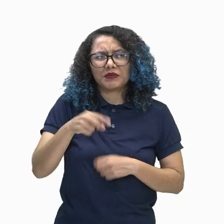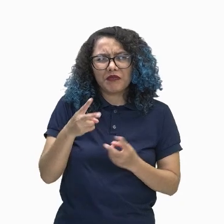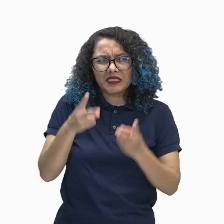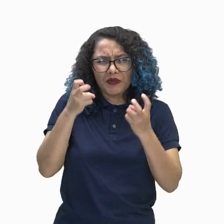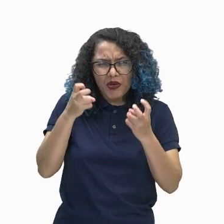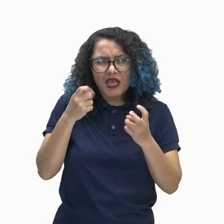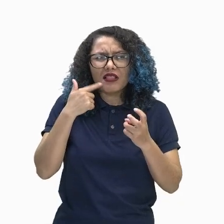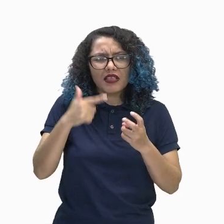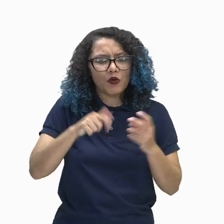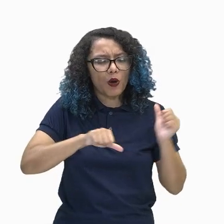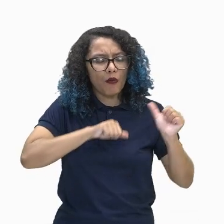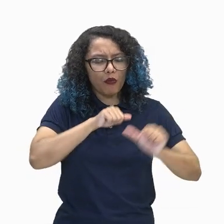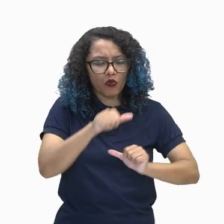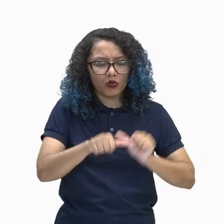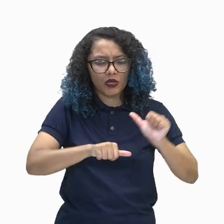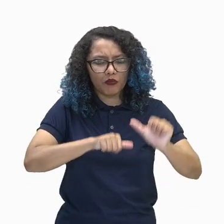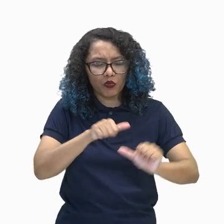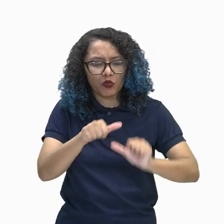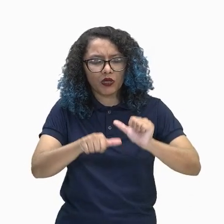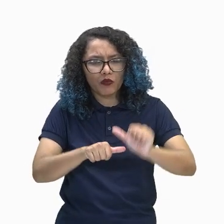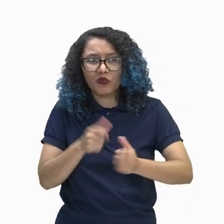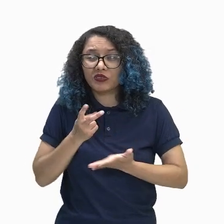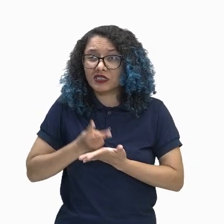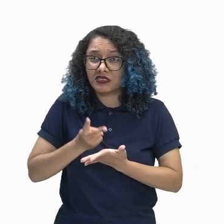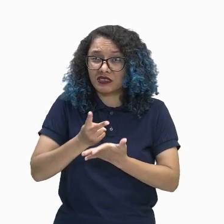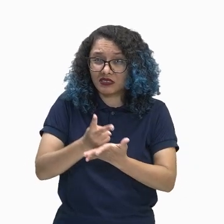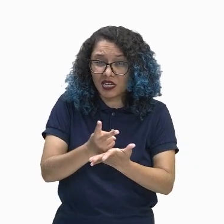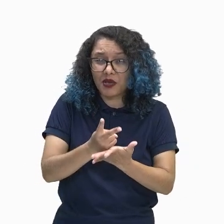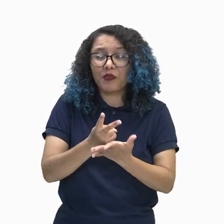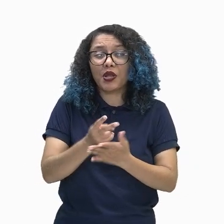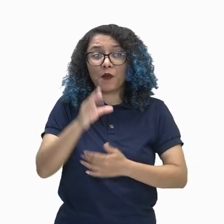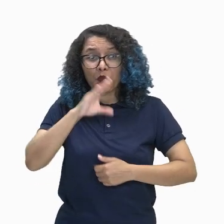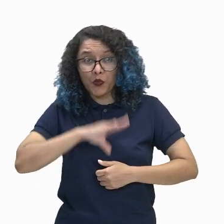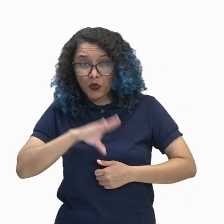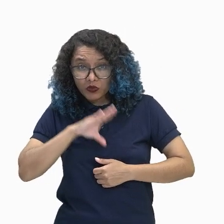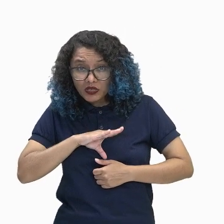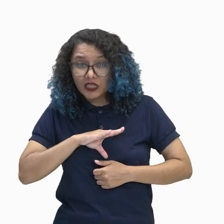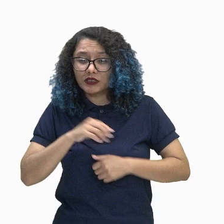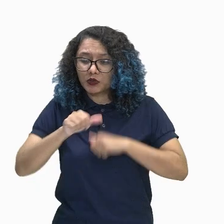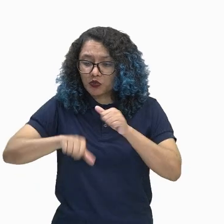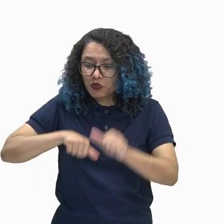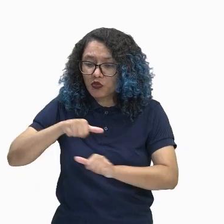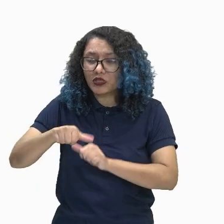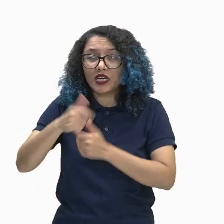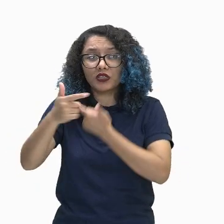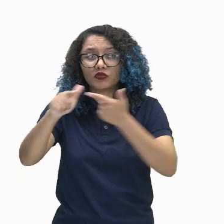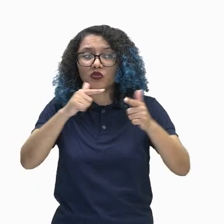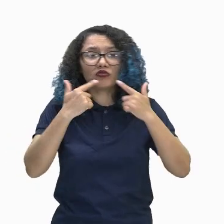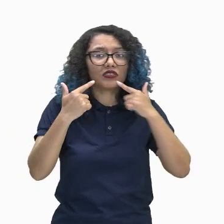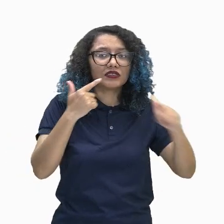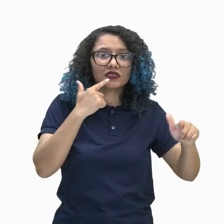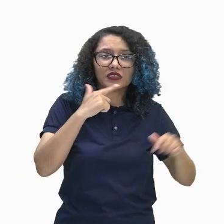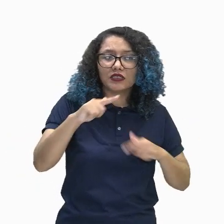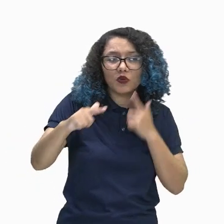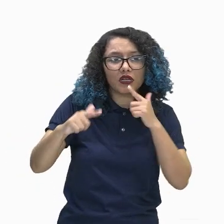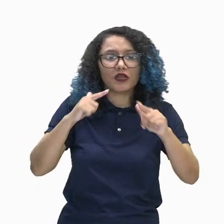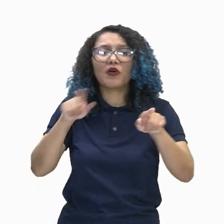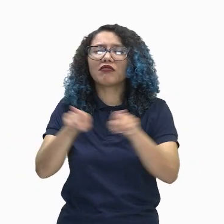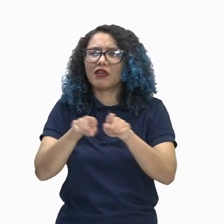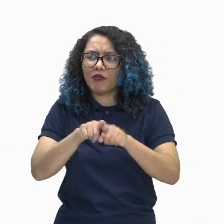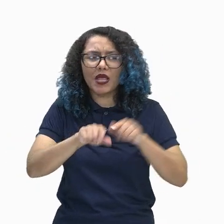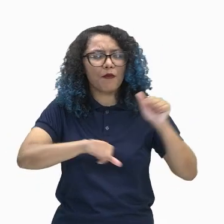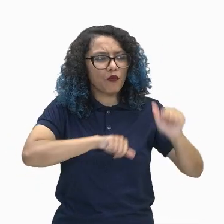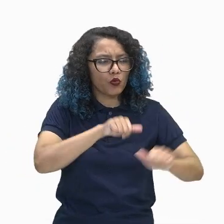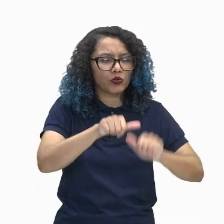constante mudança? Sim, não só a língua portuguesa, mas as outras línguas também sofrem o mesmo